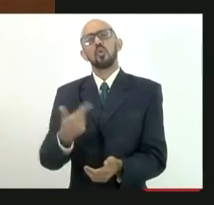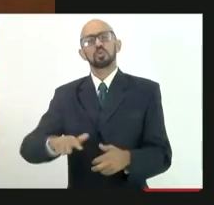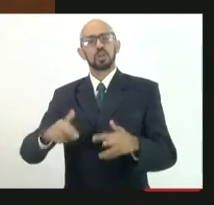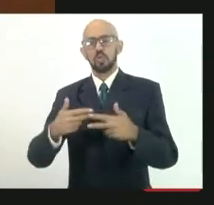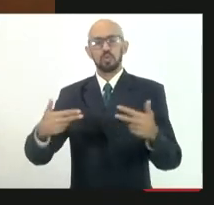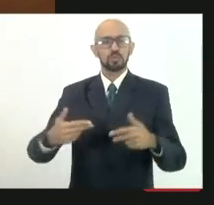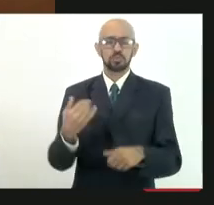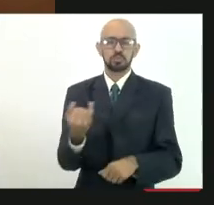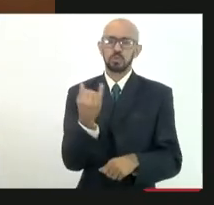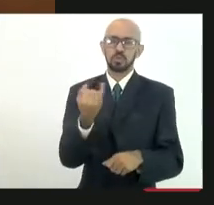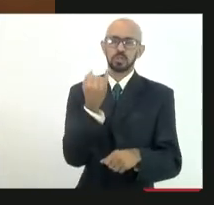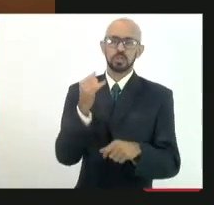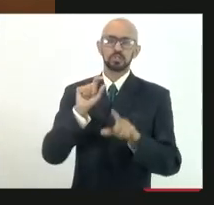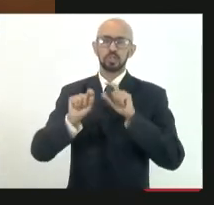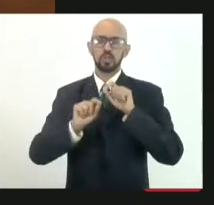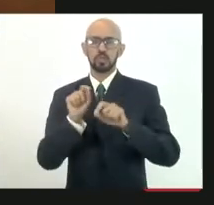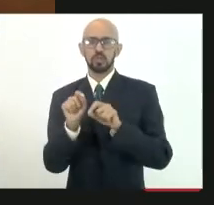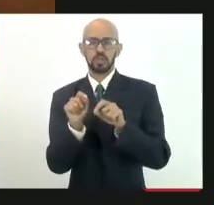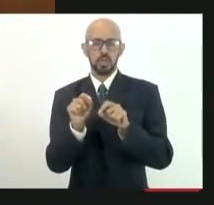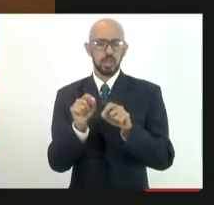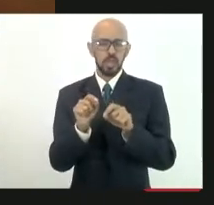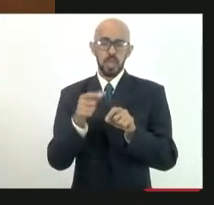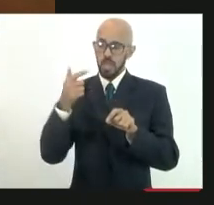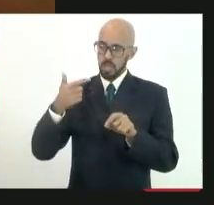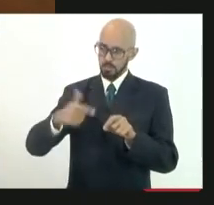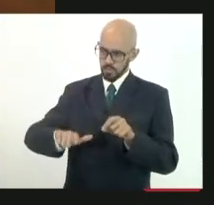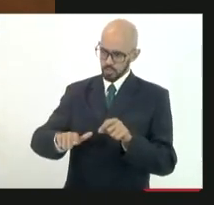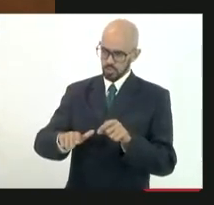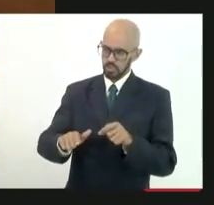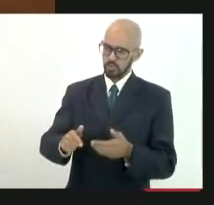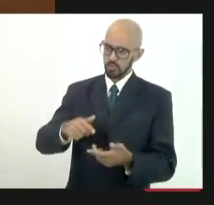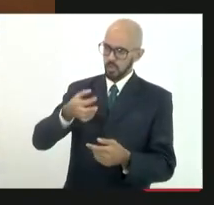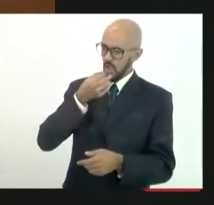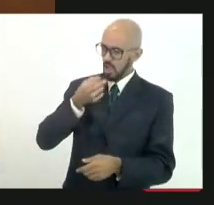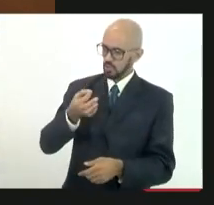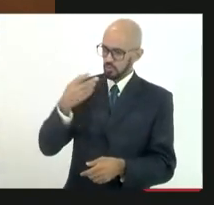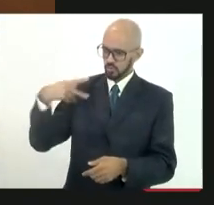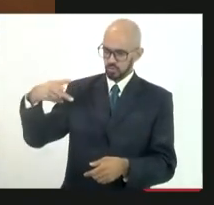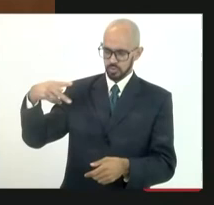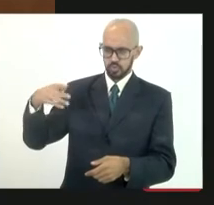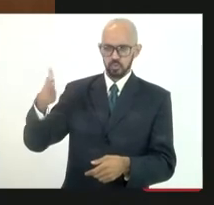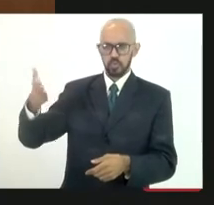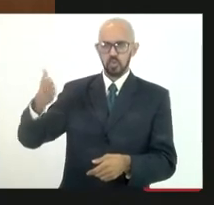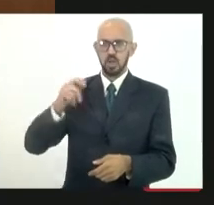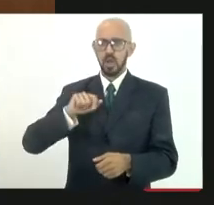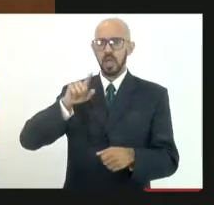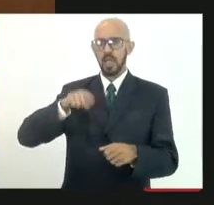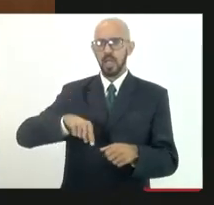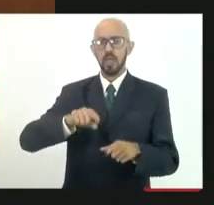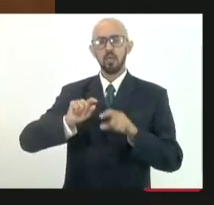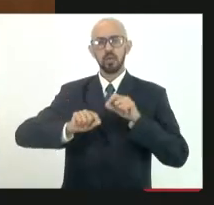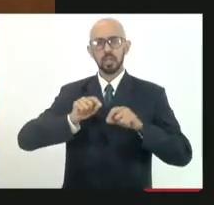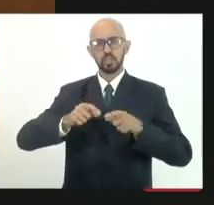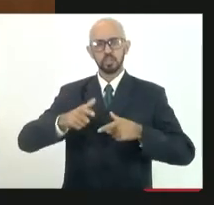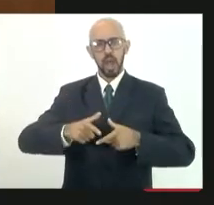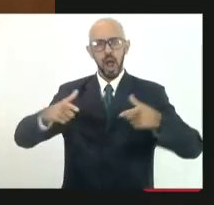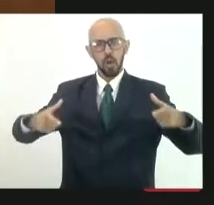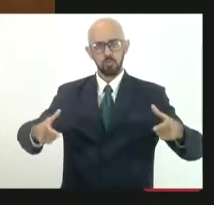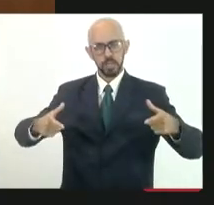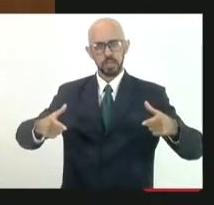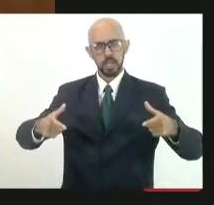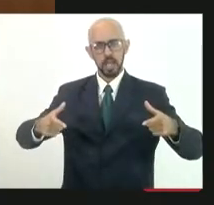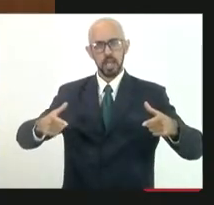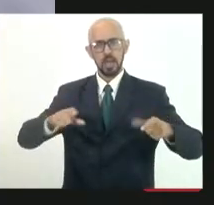repetindo a manifestação de Vossa Excelência, também a necessidade de nós ampliarmos e estendermos, né, a